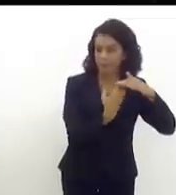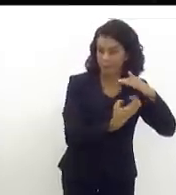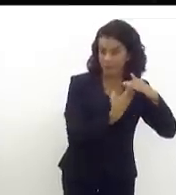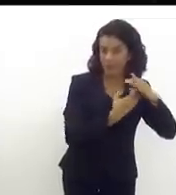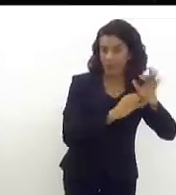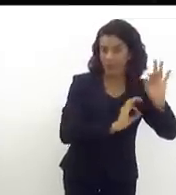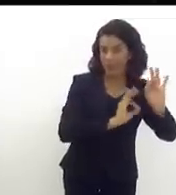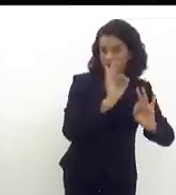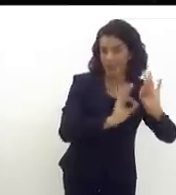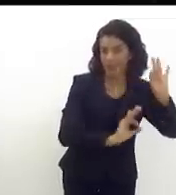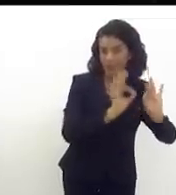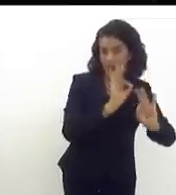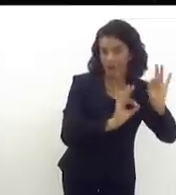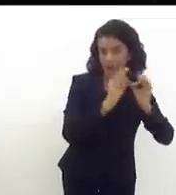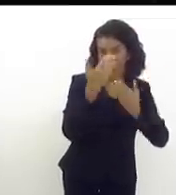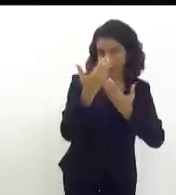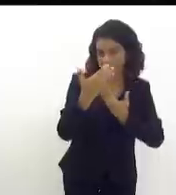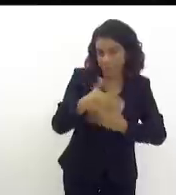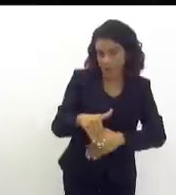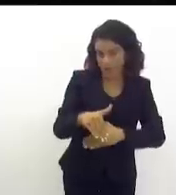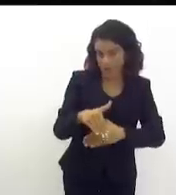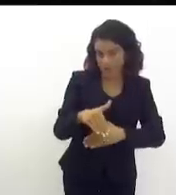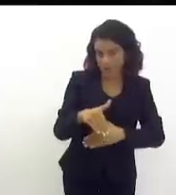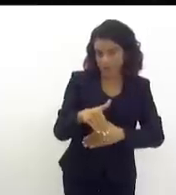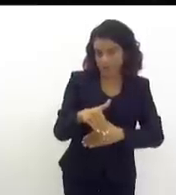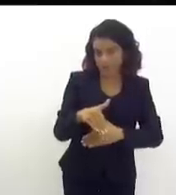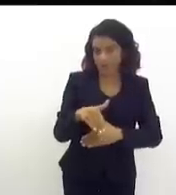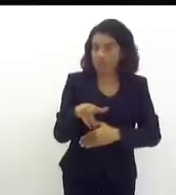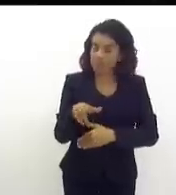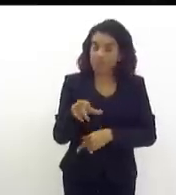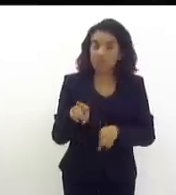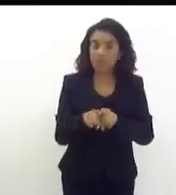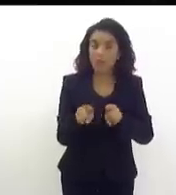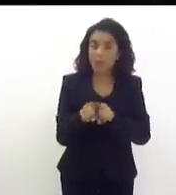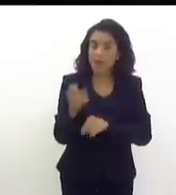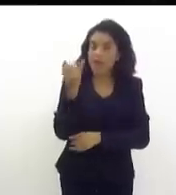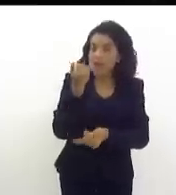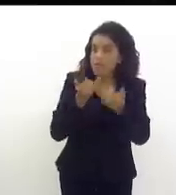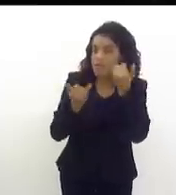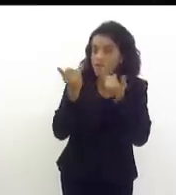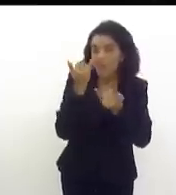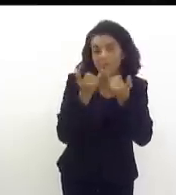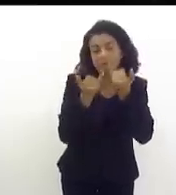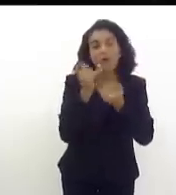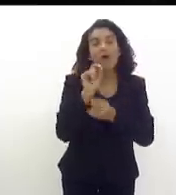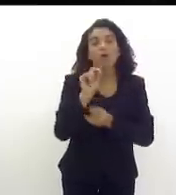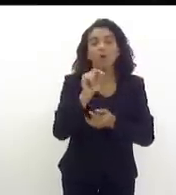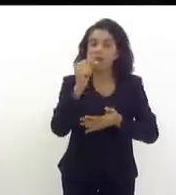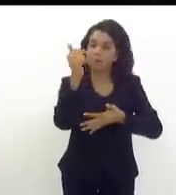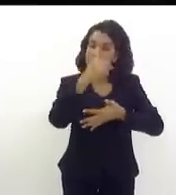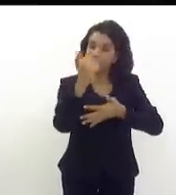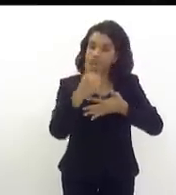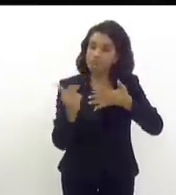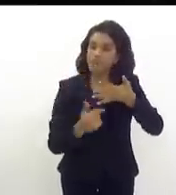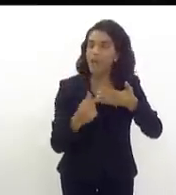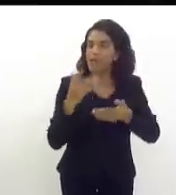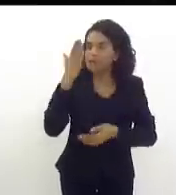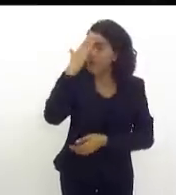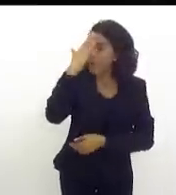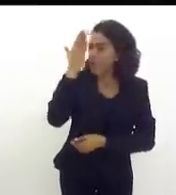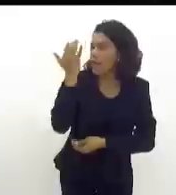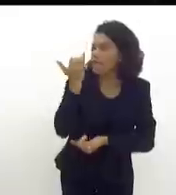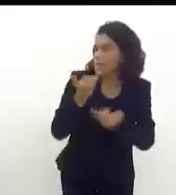e não aconteceu isso então esse requerimento de informação é para saber tudo todas essas nossas dúvidas que inclusive